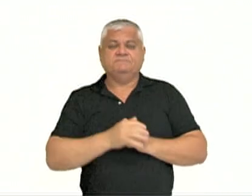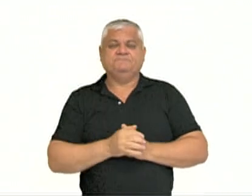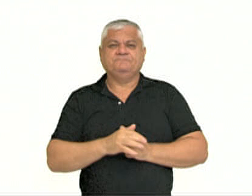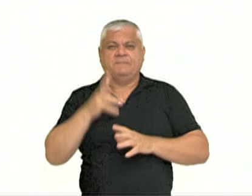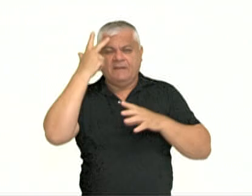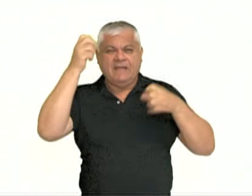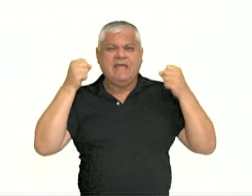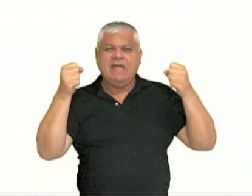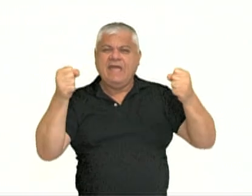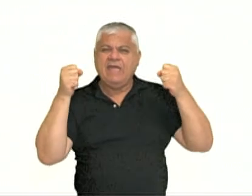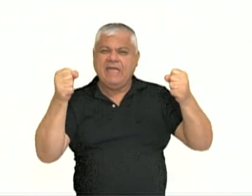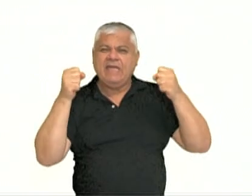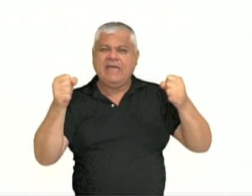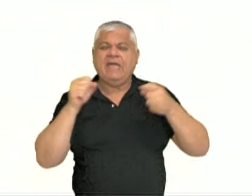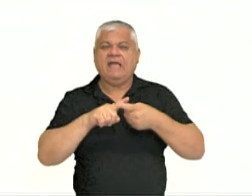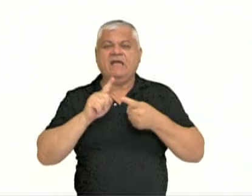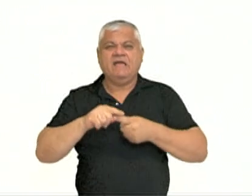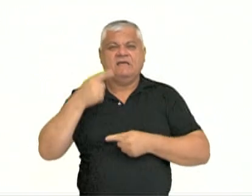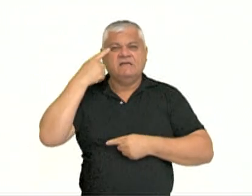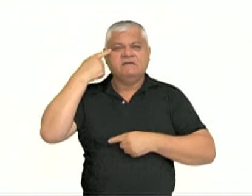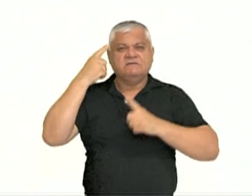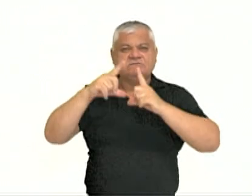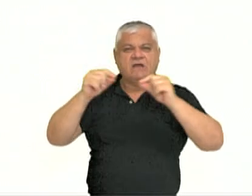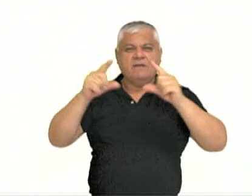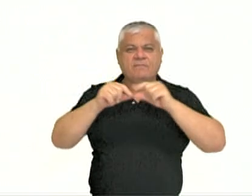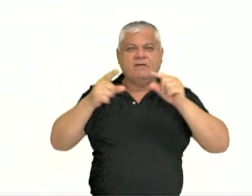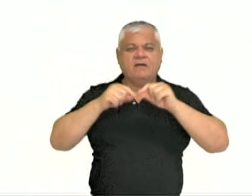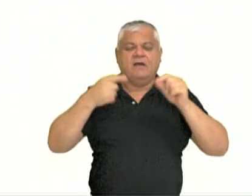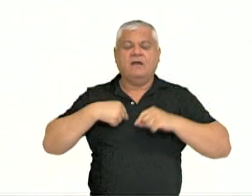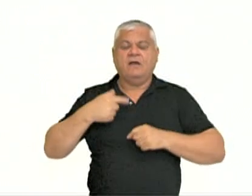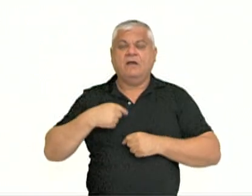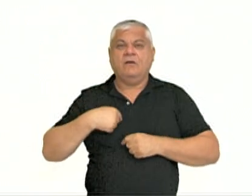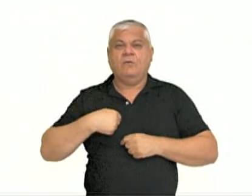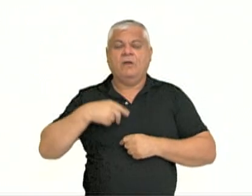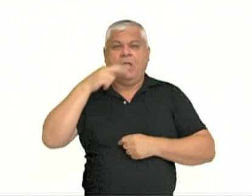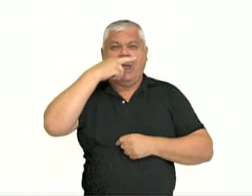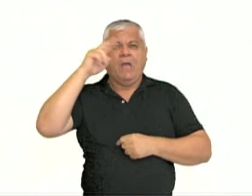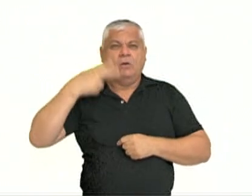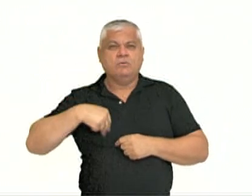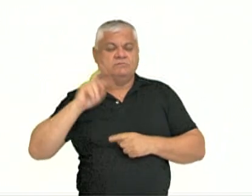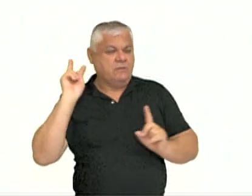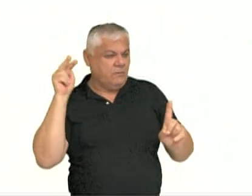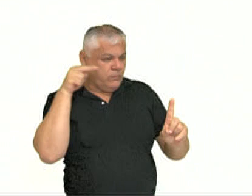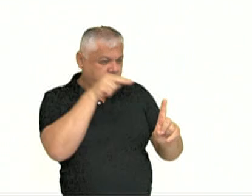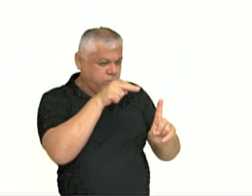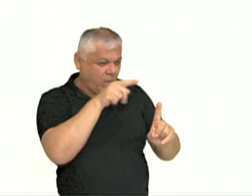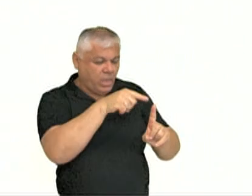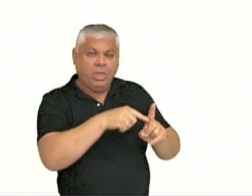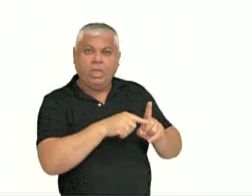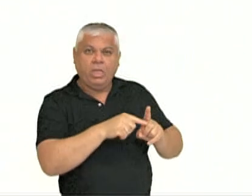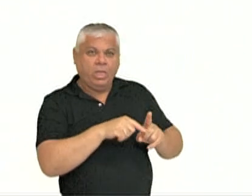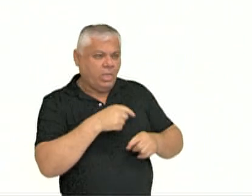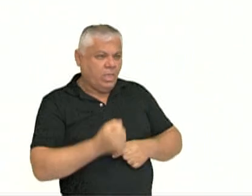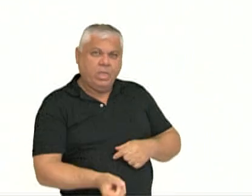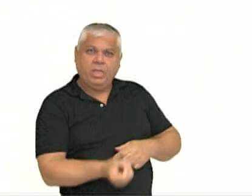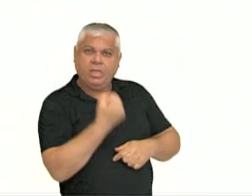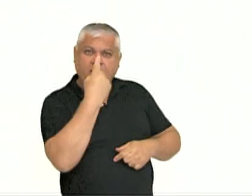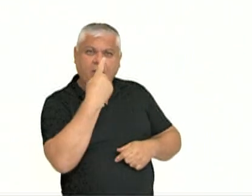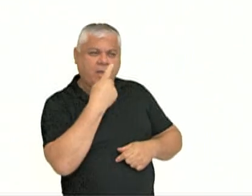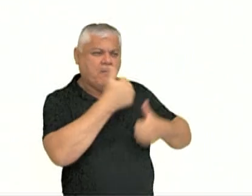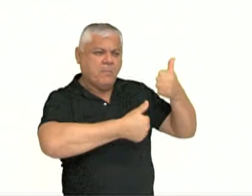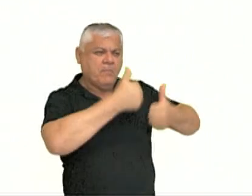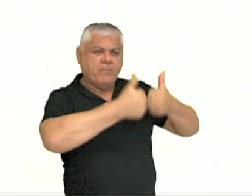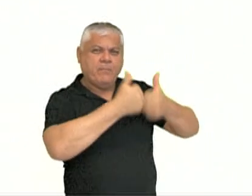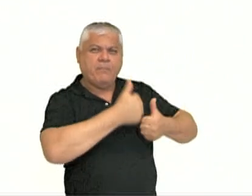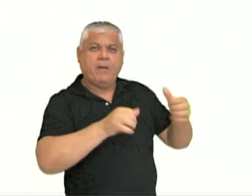e senegaleses impressionam na Rússia ao limpar estádio após os jogos, certo? E